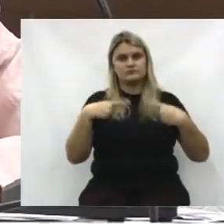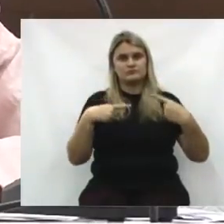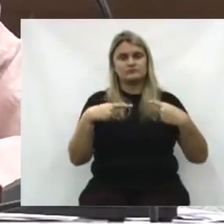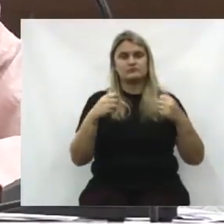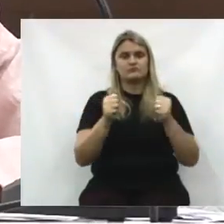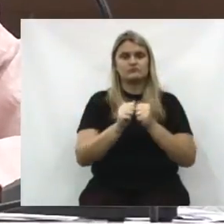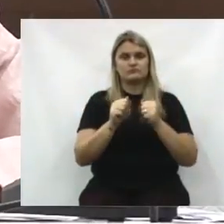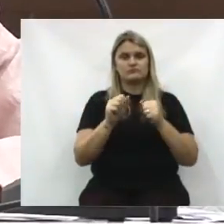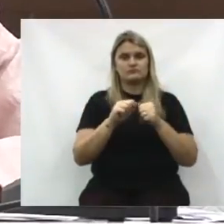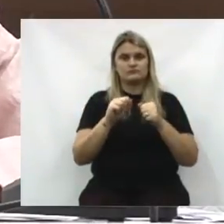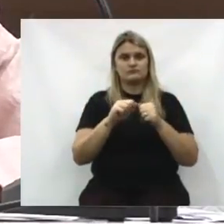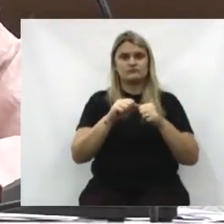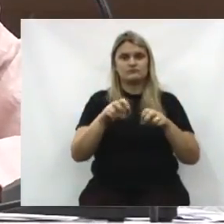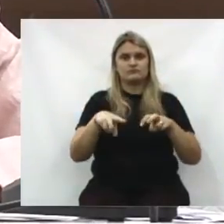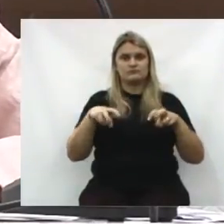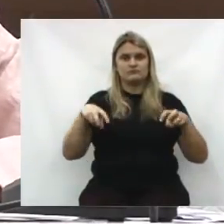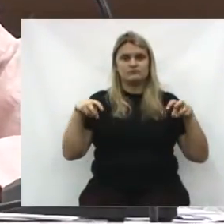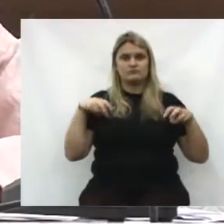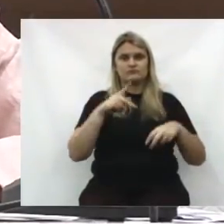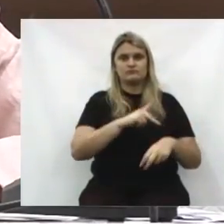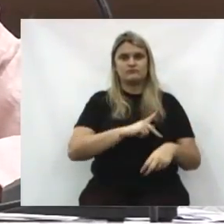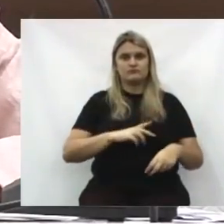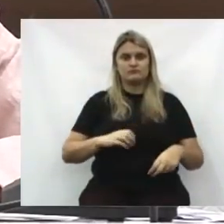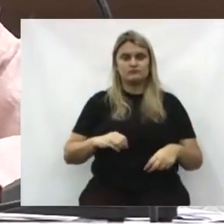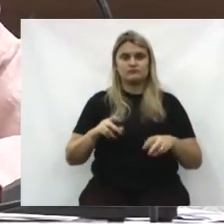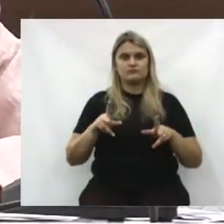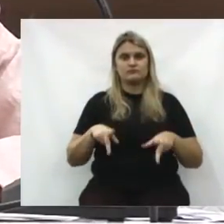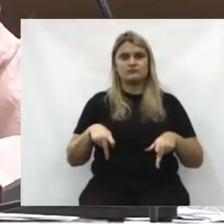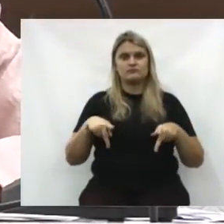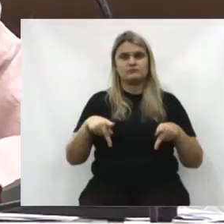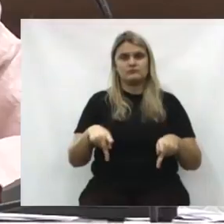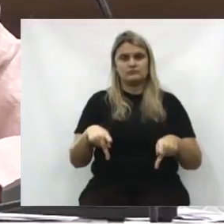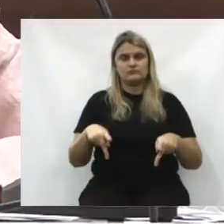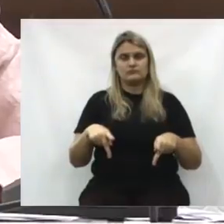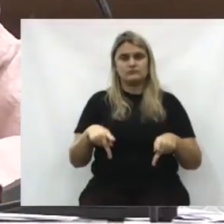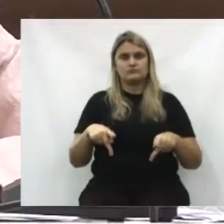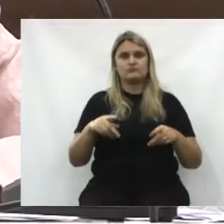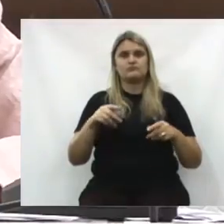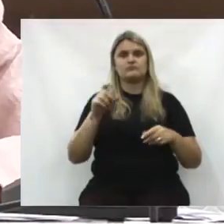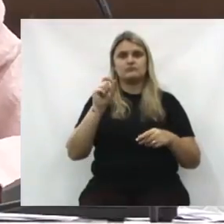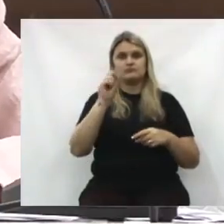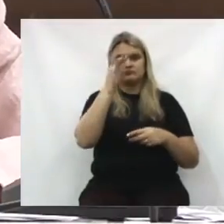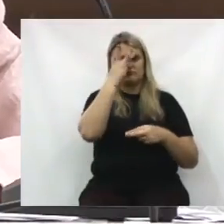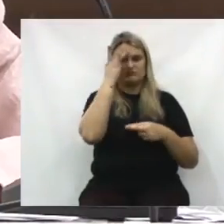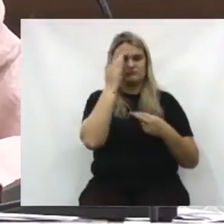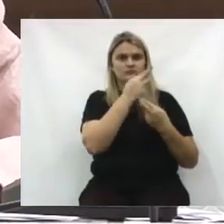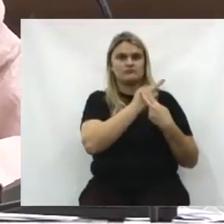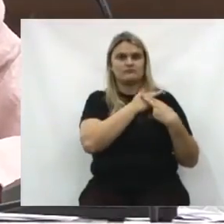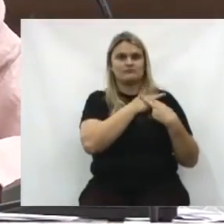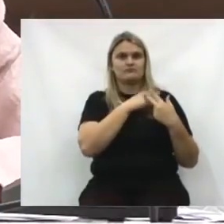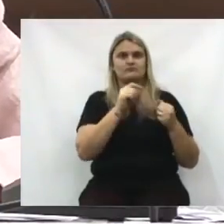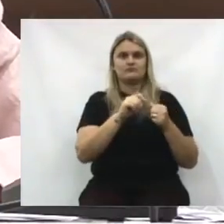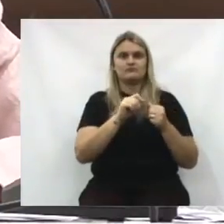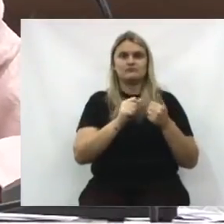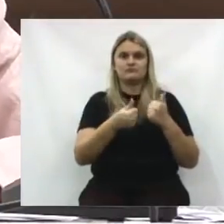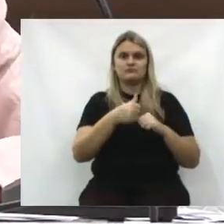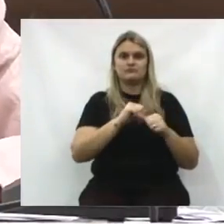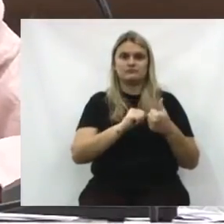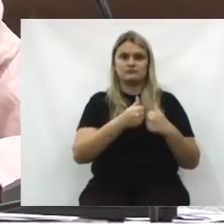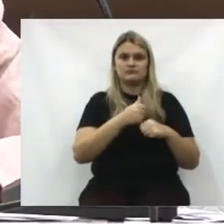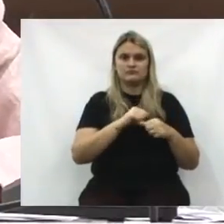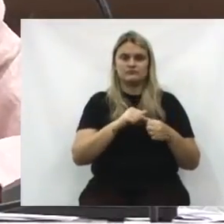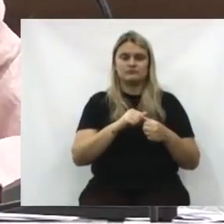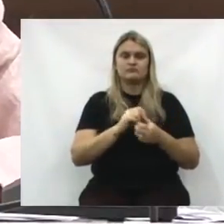amplamente debatida, com a realização de audiências públicas com a população e órgãos de classe